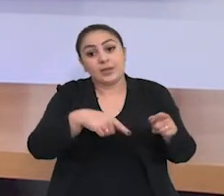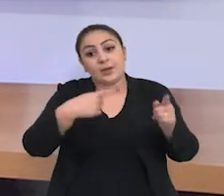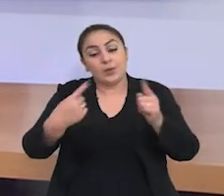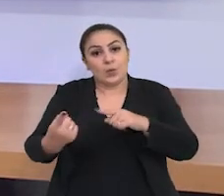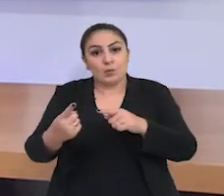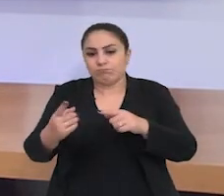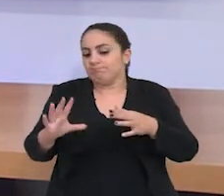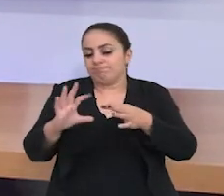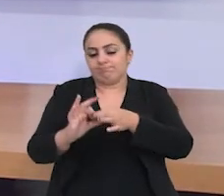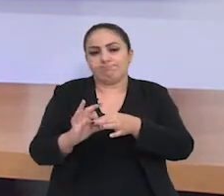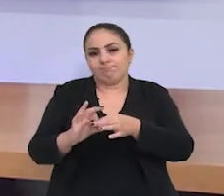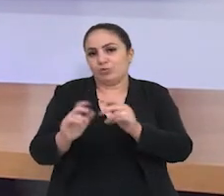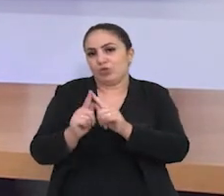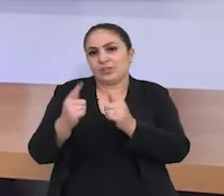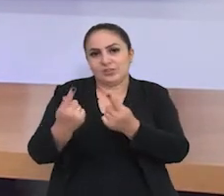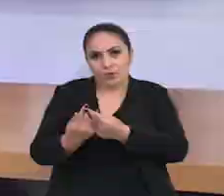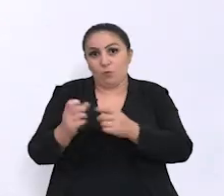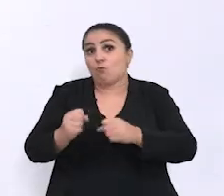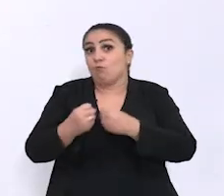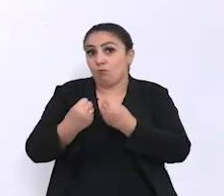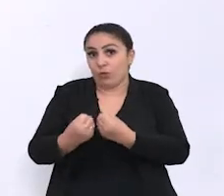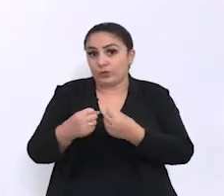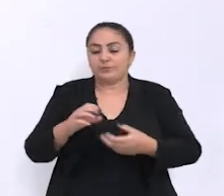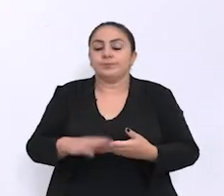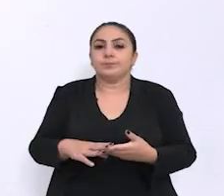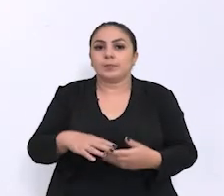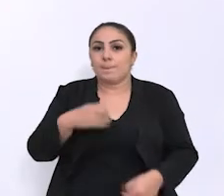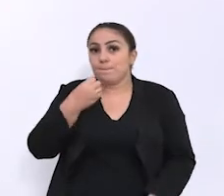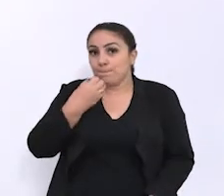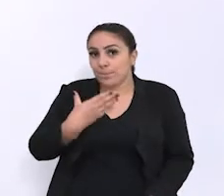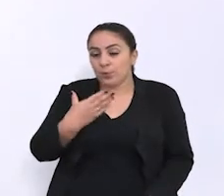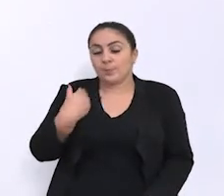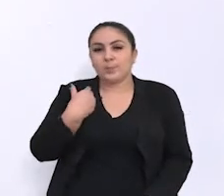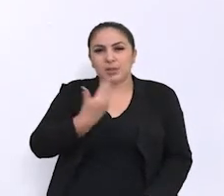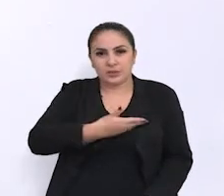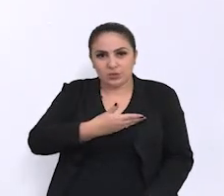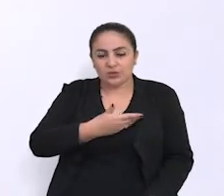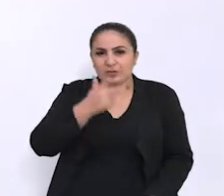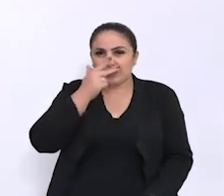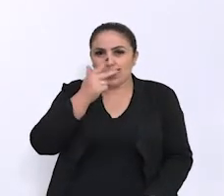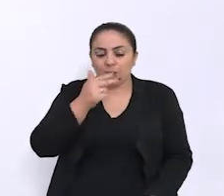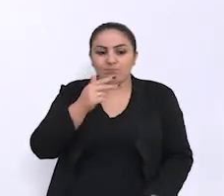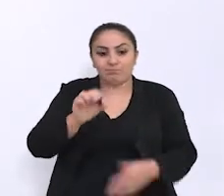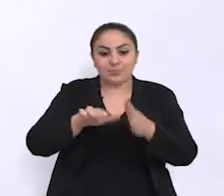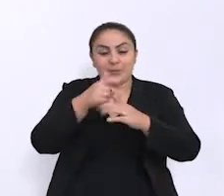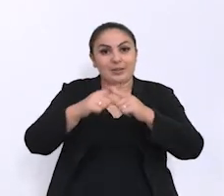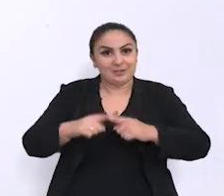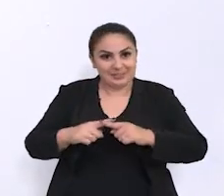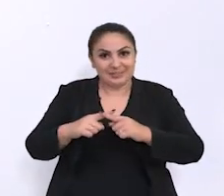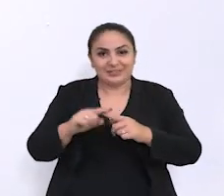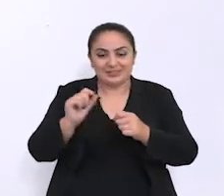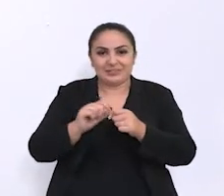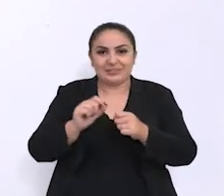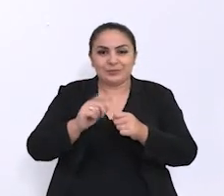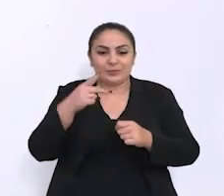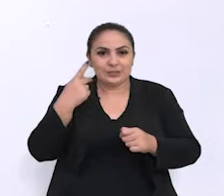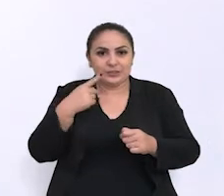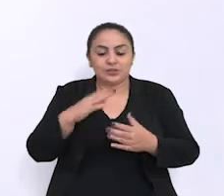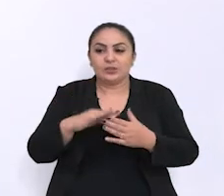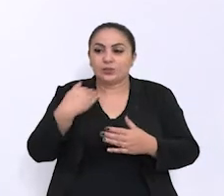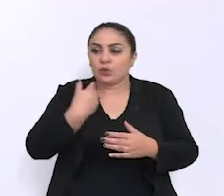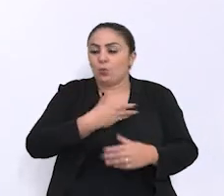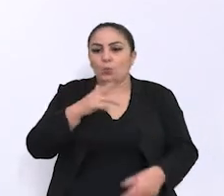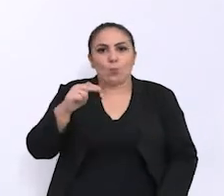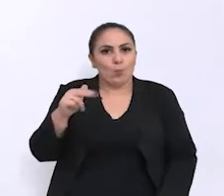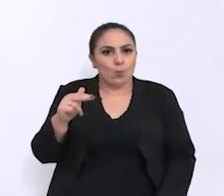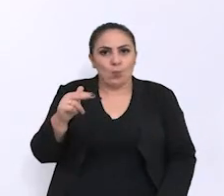uma oposição aí bem forte? É, para nós, como marinheiro de primeira viagem, né, onde